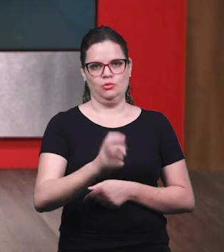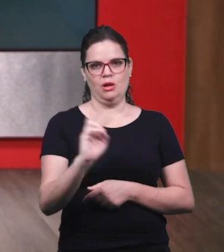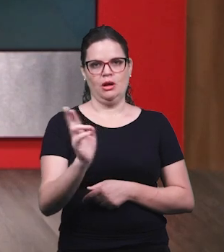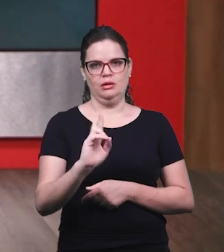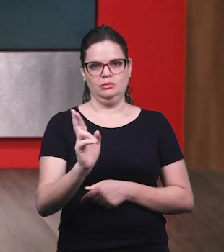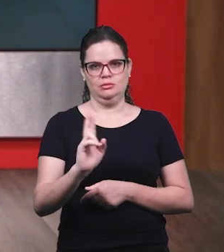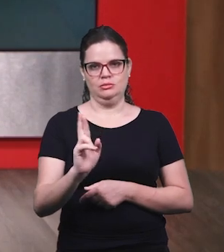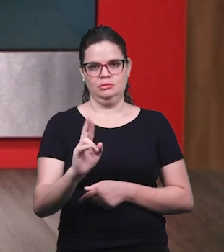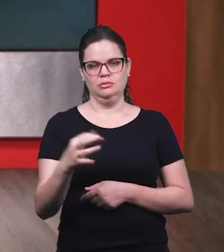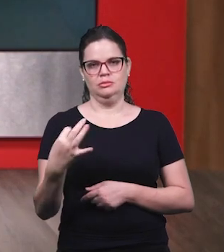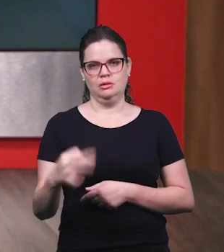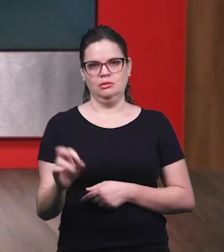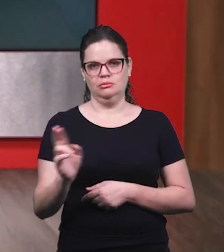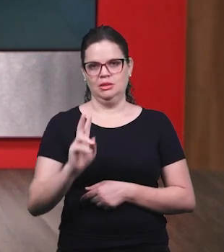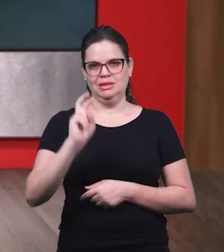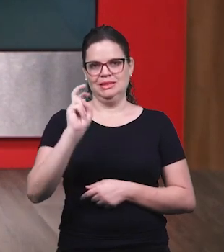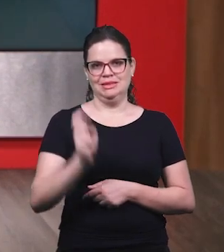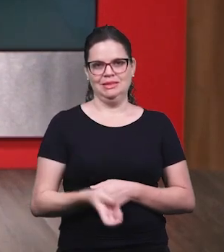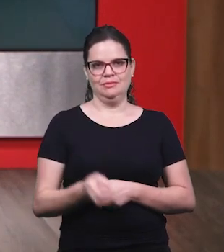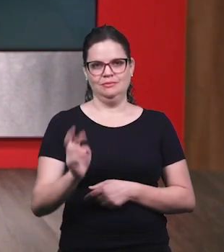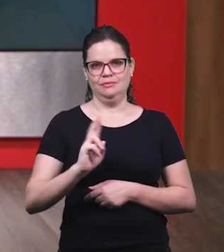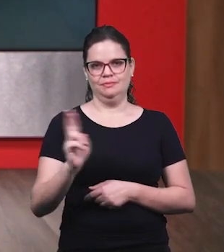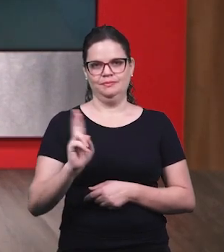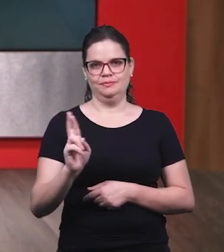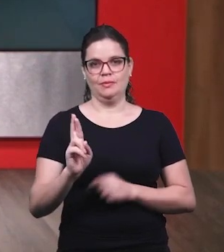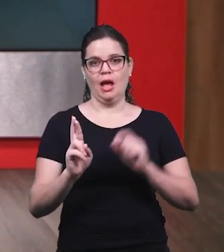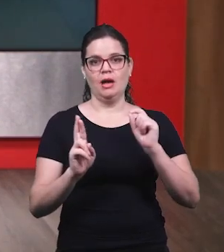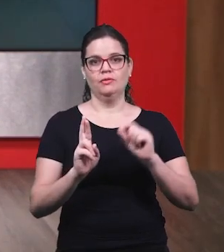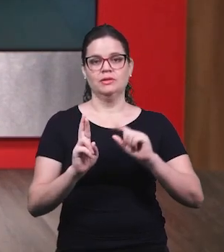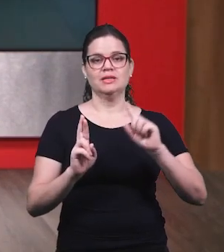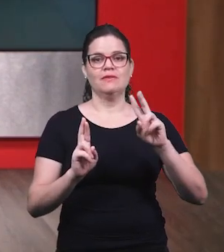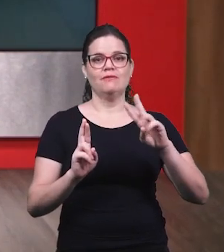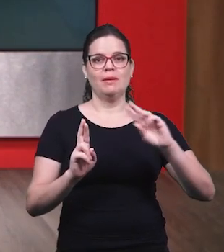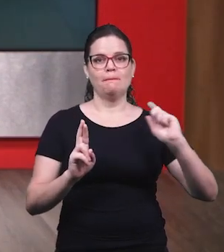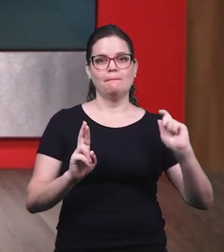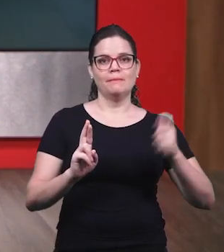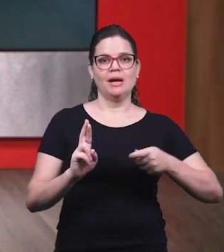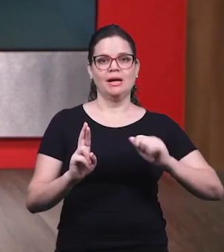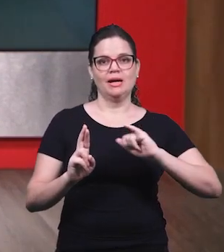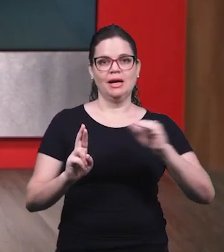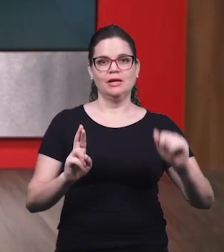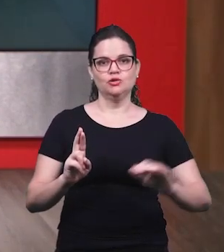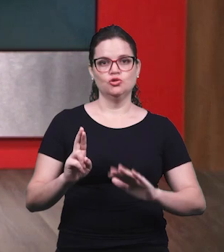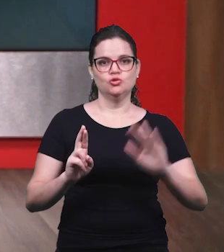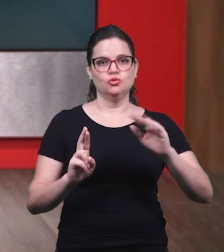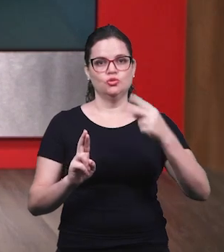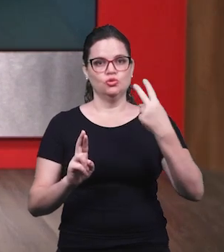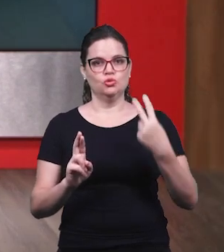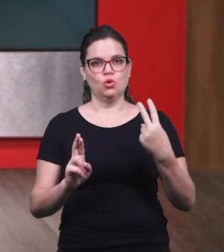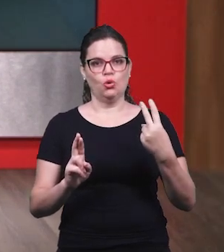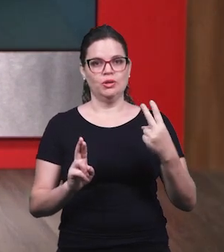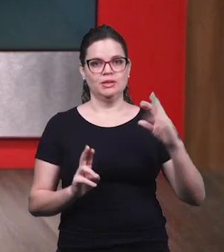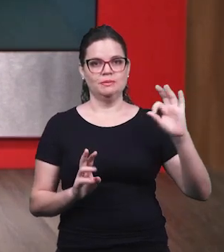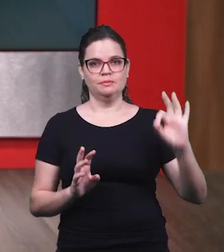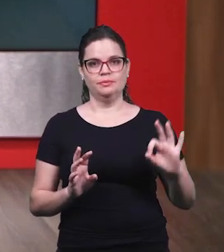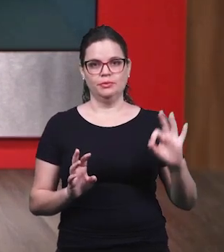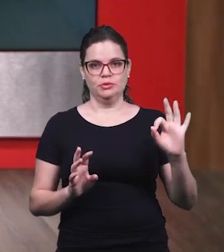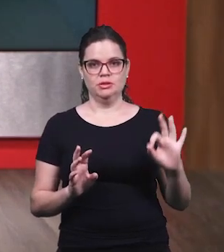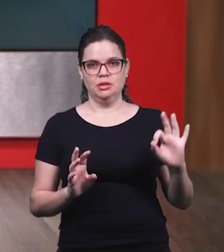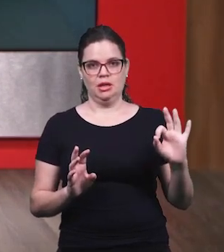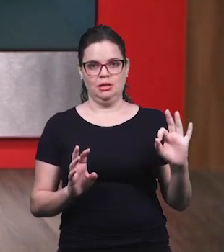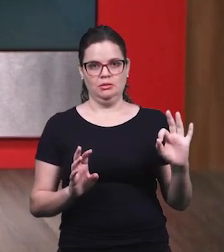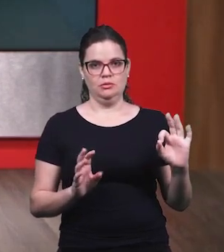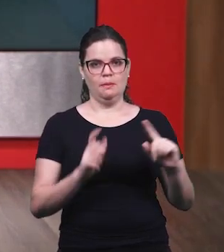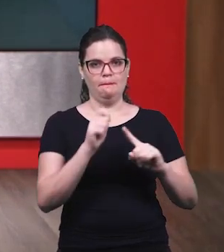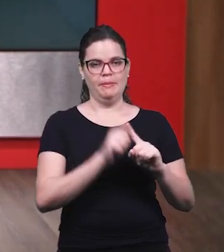Há uma taxa de juros de 2% ao mês, por 10